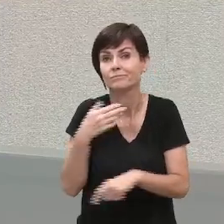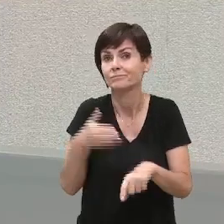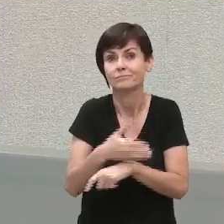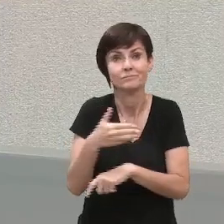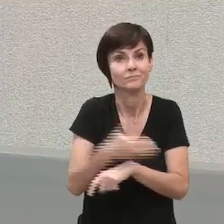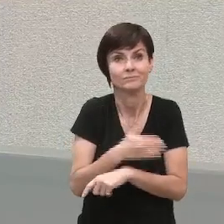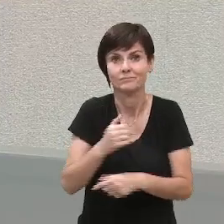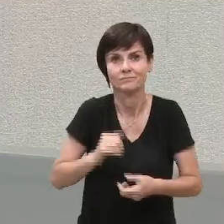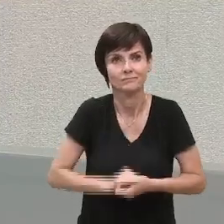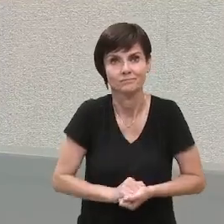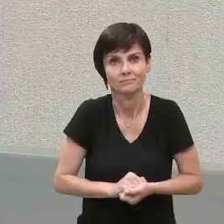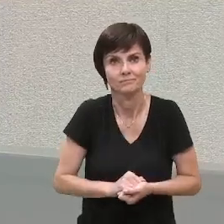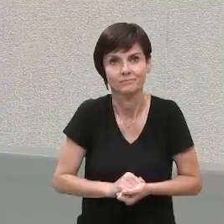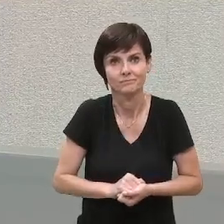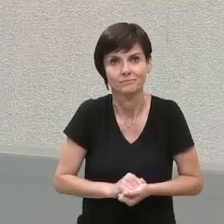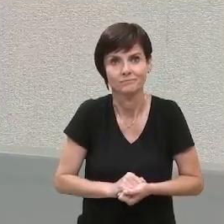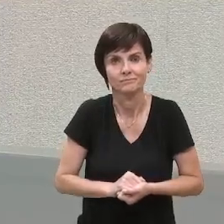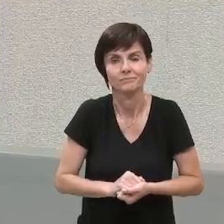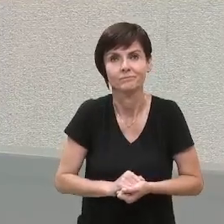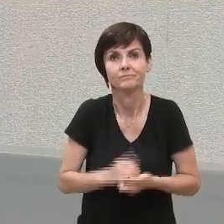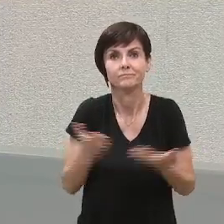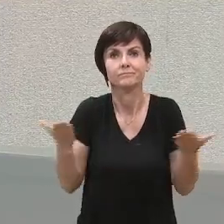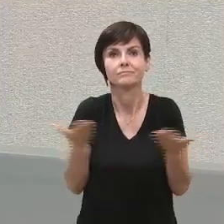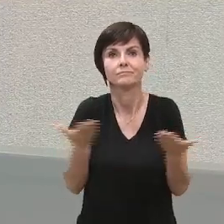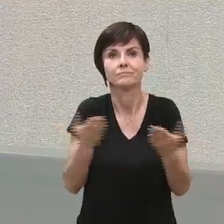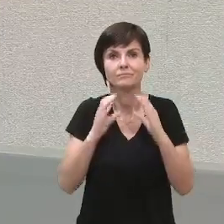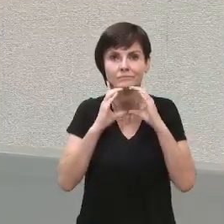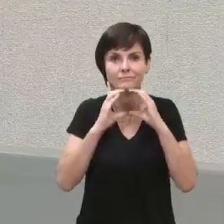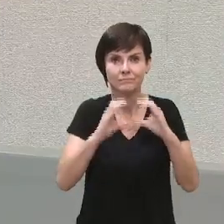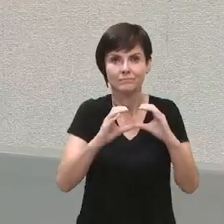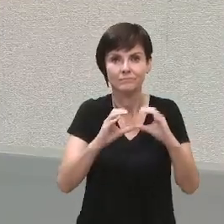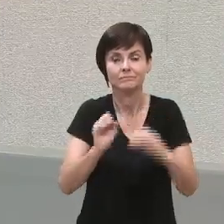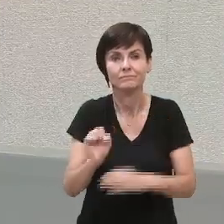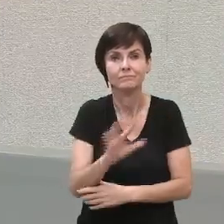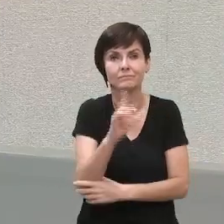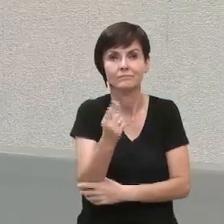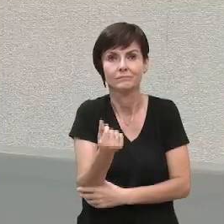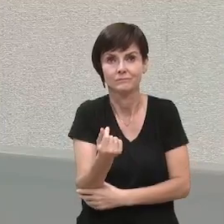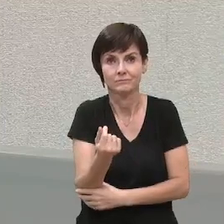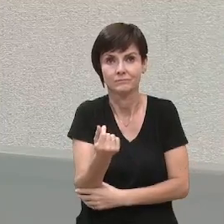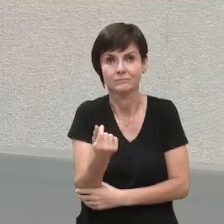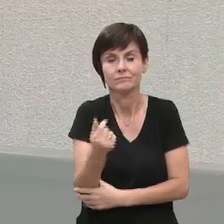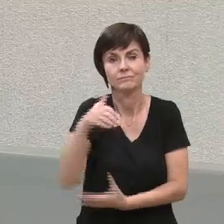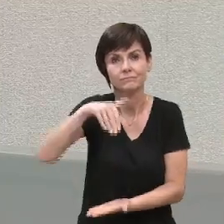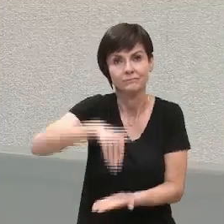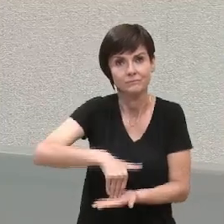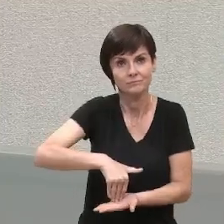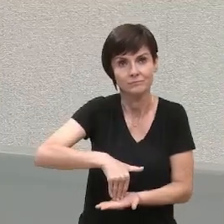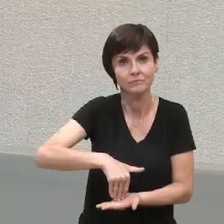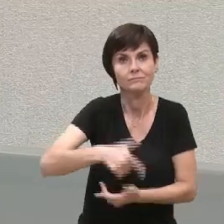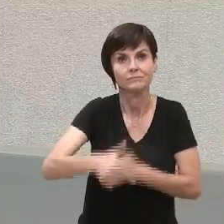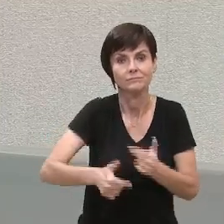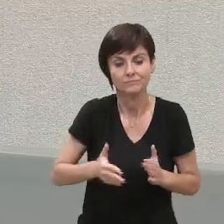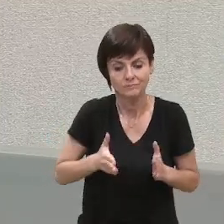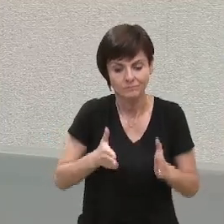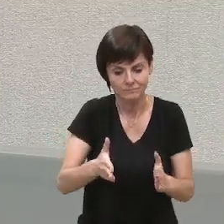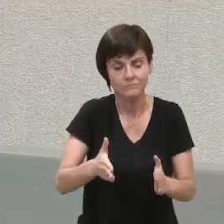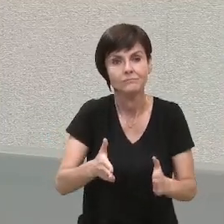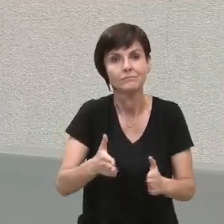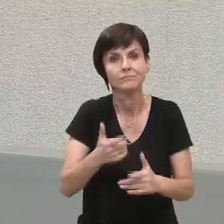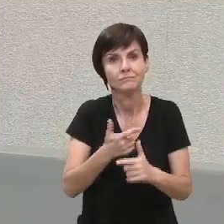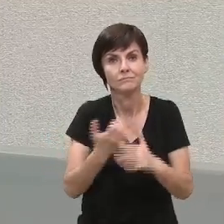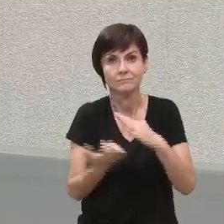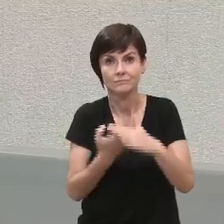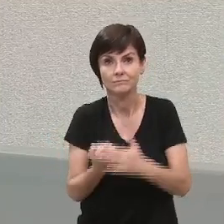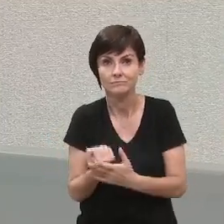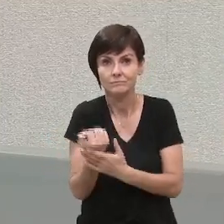cidade. Vai ser estabelecido agora com o conselho um valor mínimo do serviço de funerário, e essa empresa vai ter que diluir, ela vai